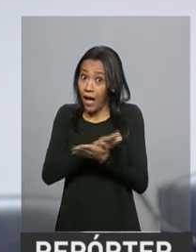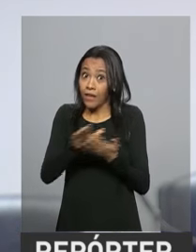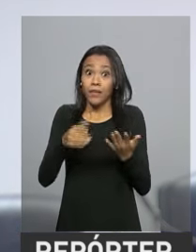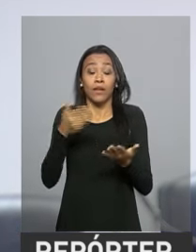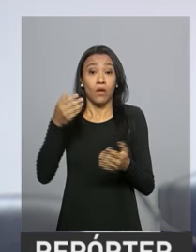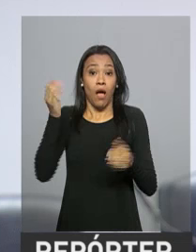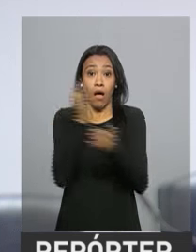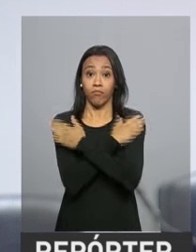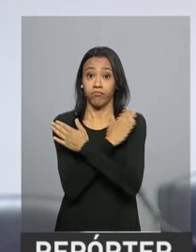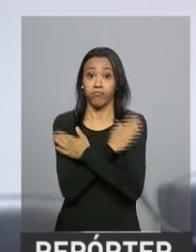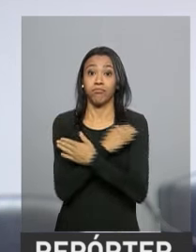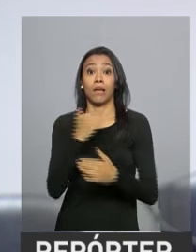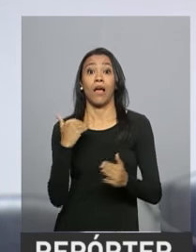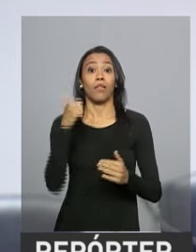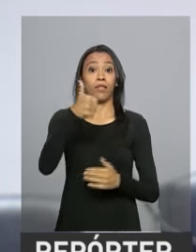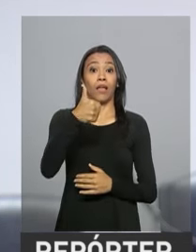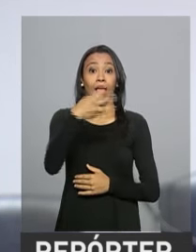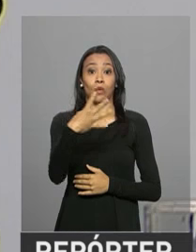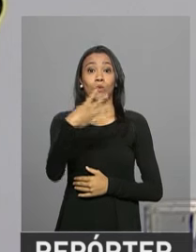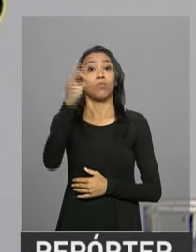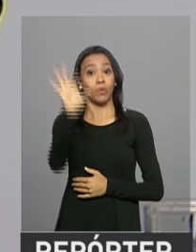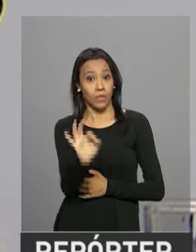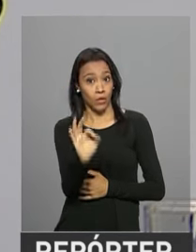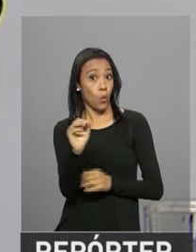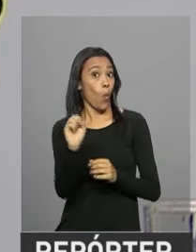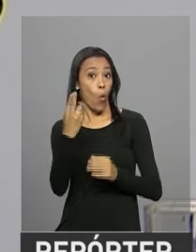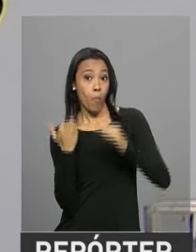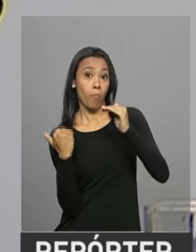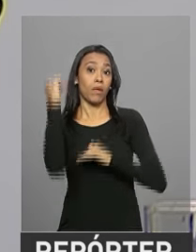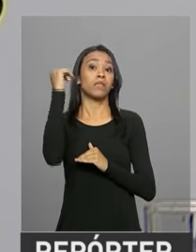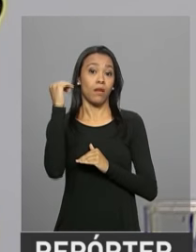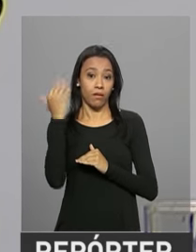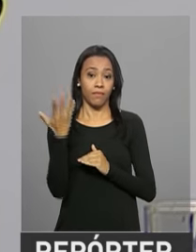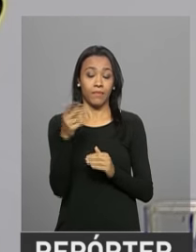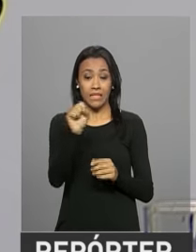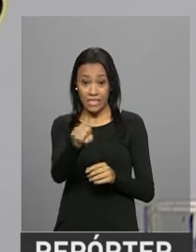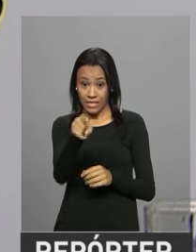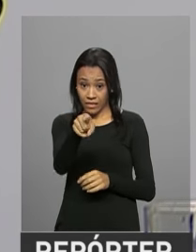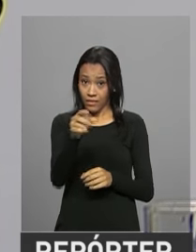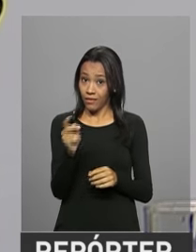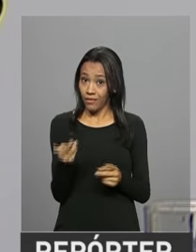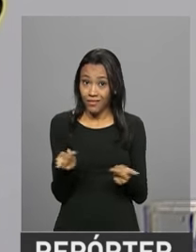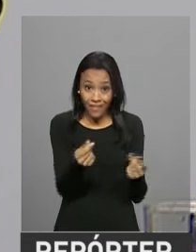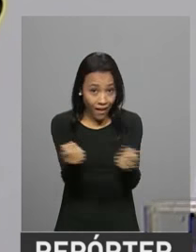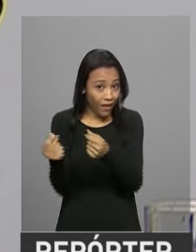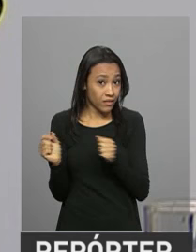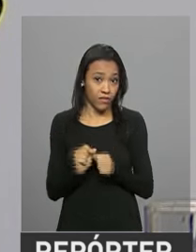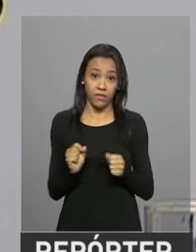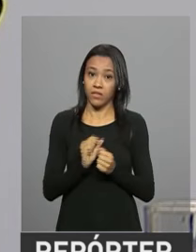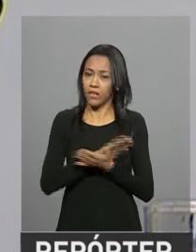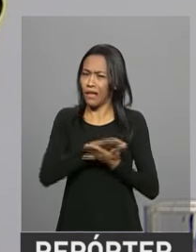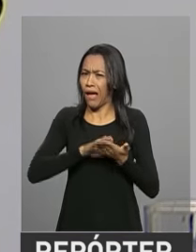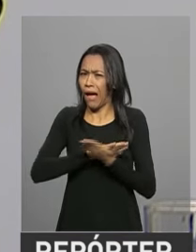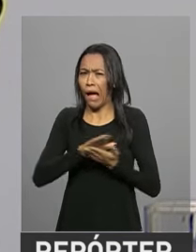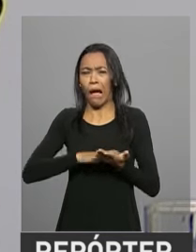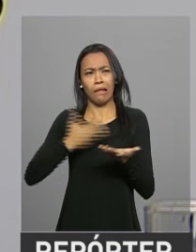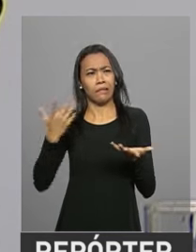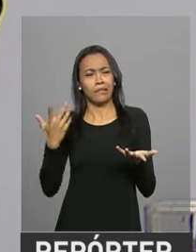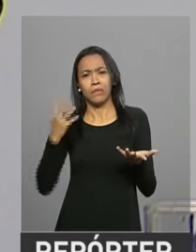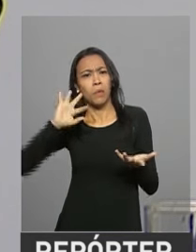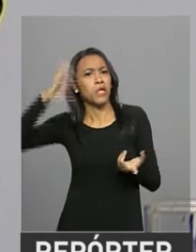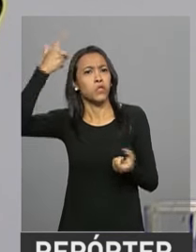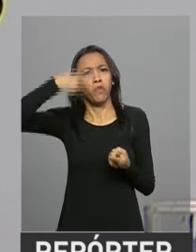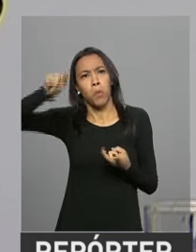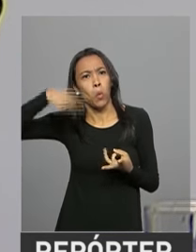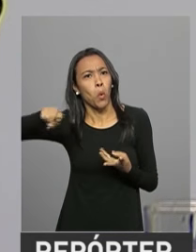14% ao ano ou até mais se nada for feito tá Se não tomar medida nenhuma